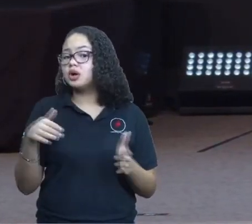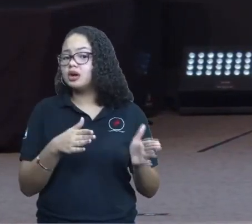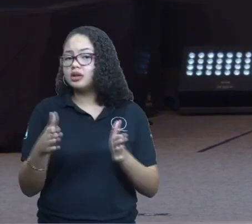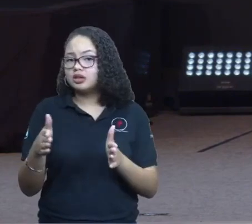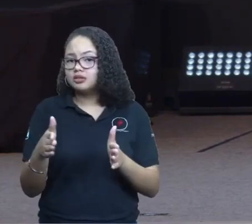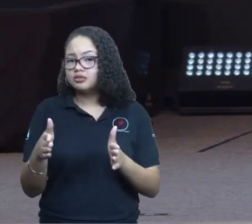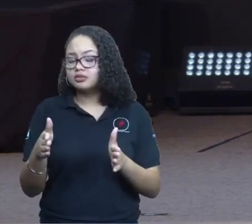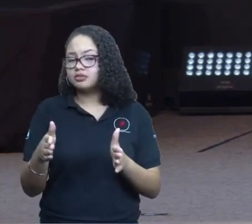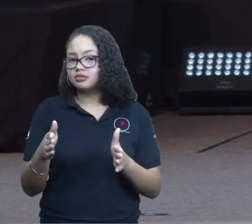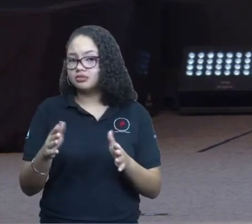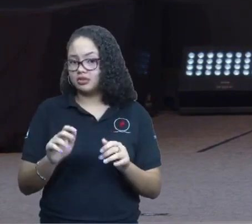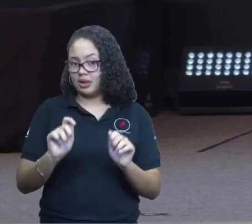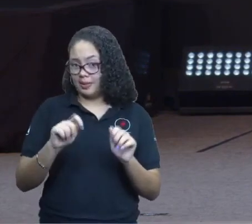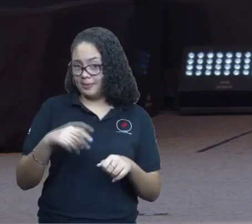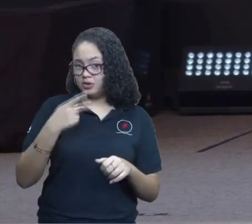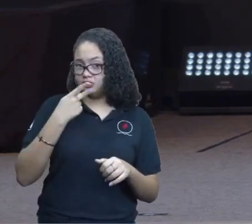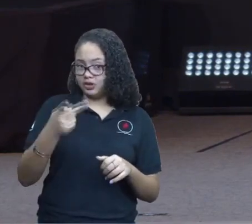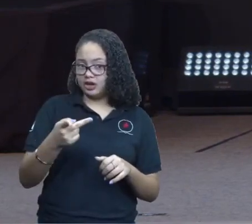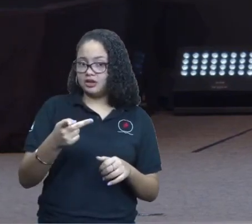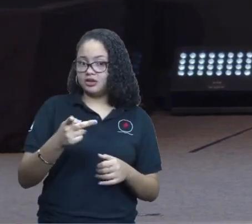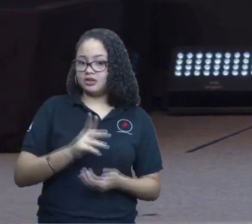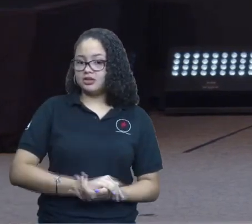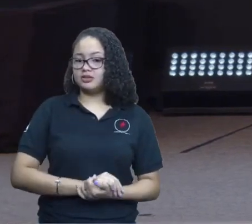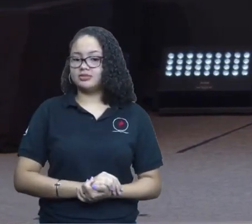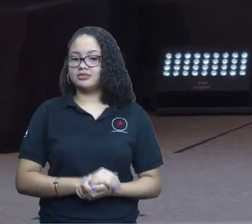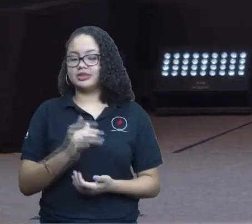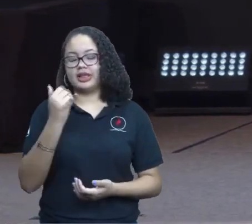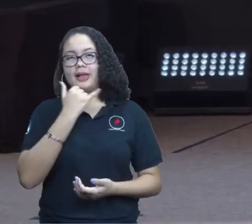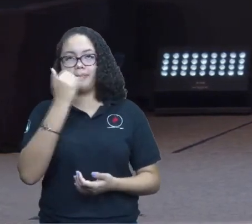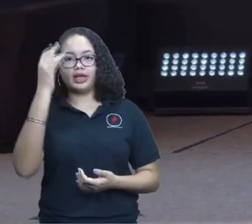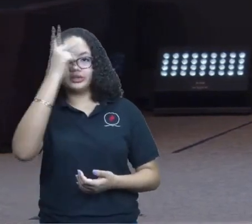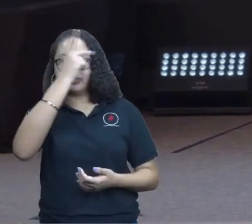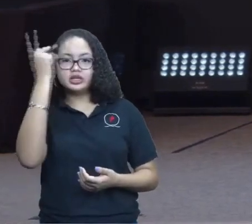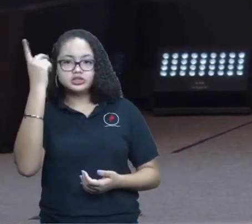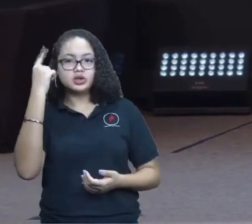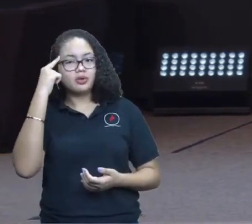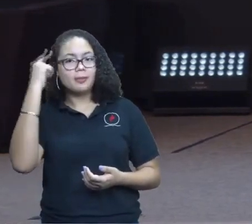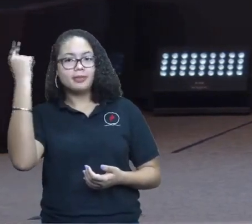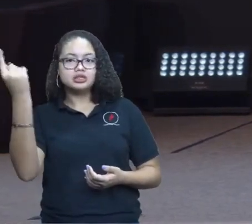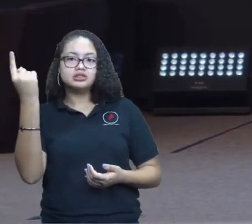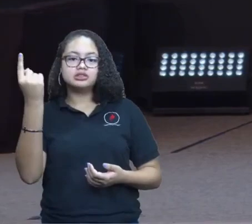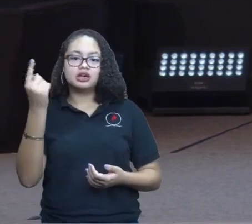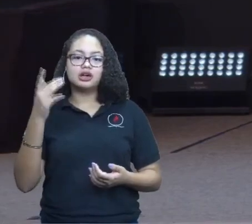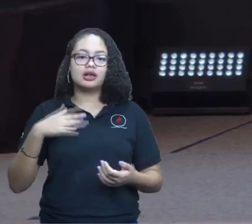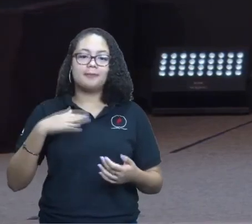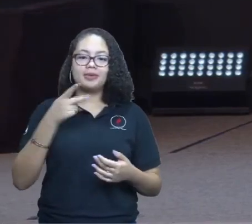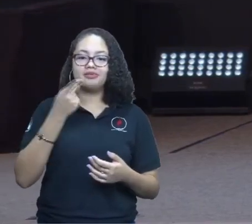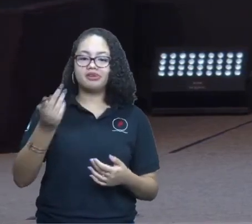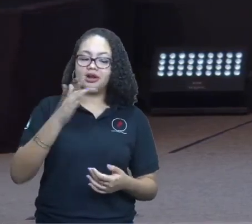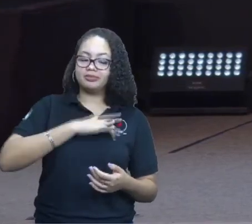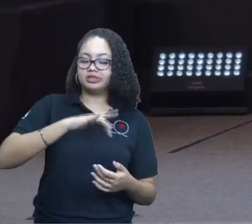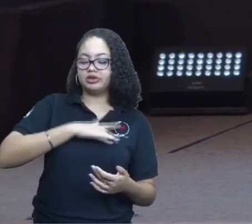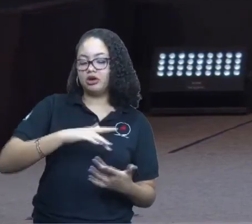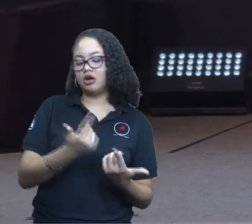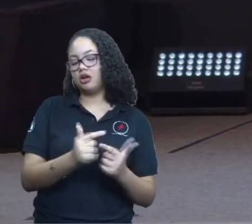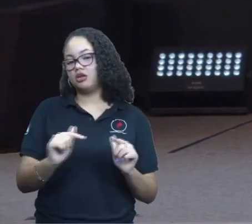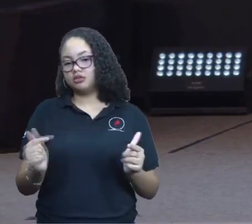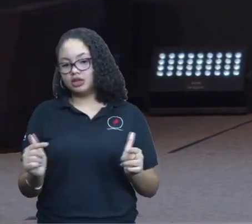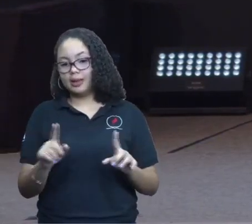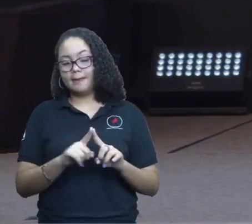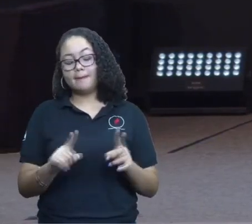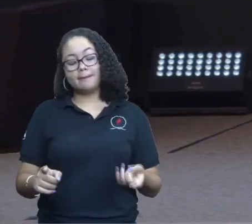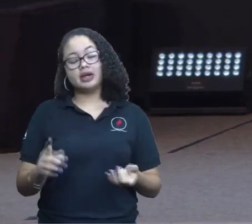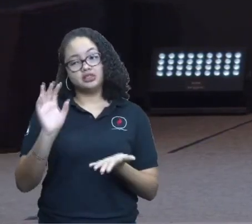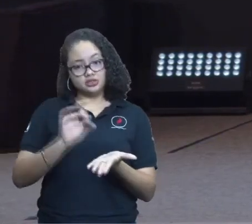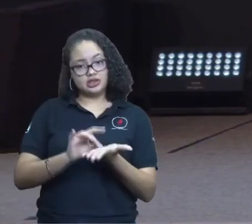posso te falar uma coisa alguém aqui de repente vai achar que a minha fala não tá tendo misericórdia não tá tendo não mas ela